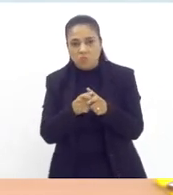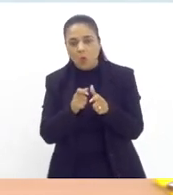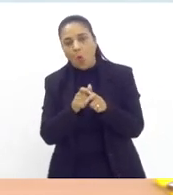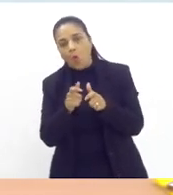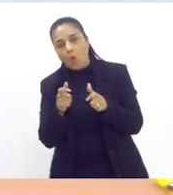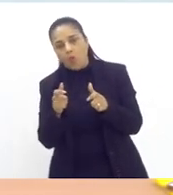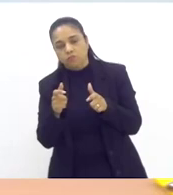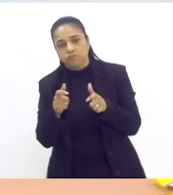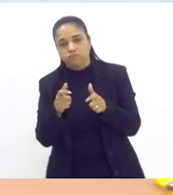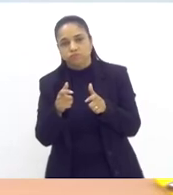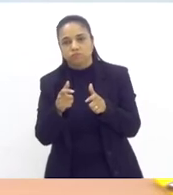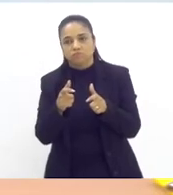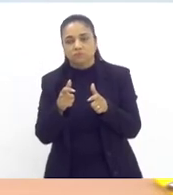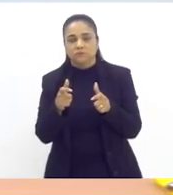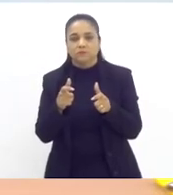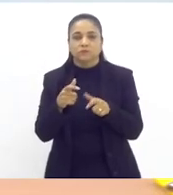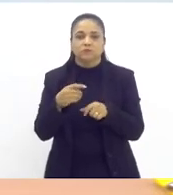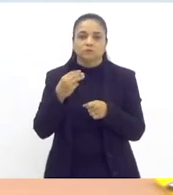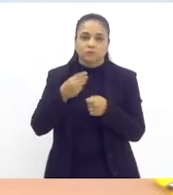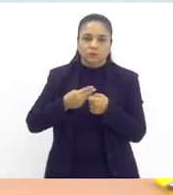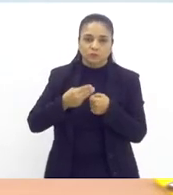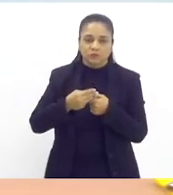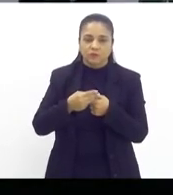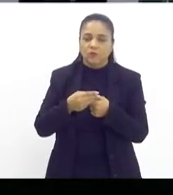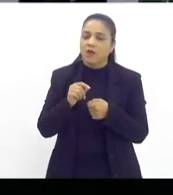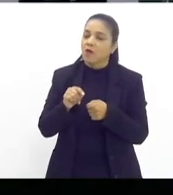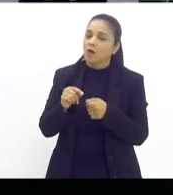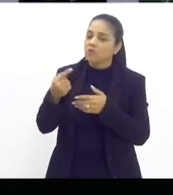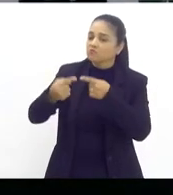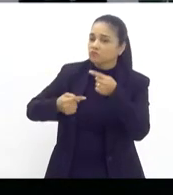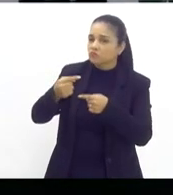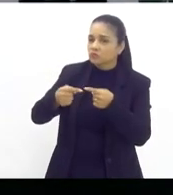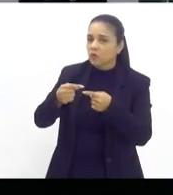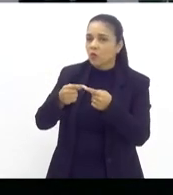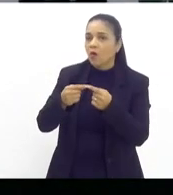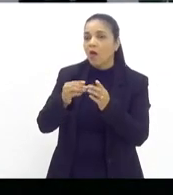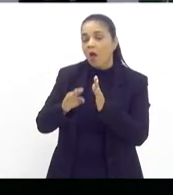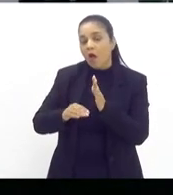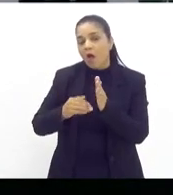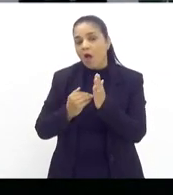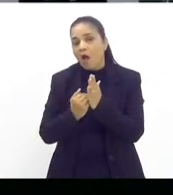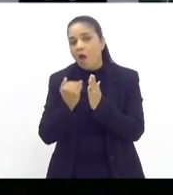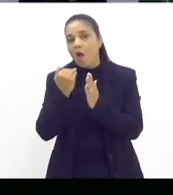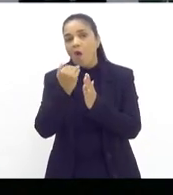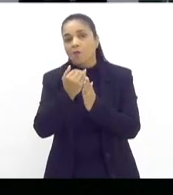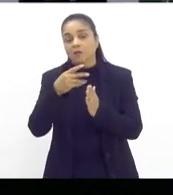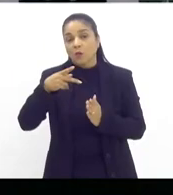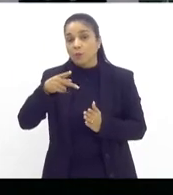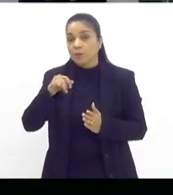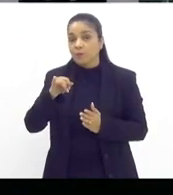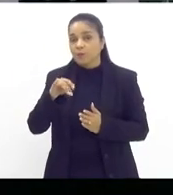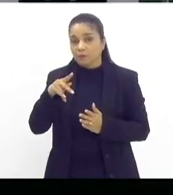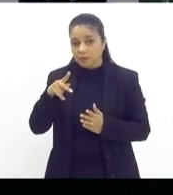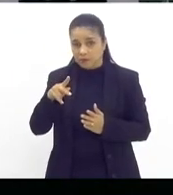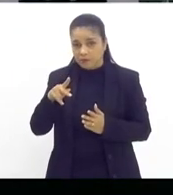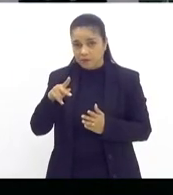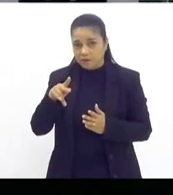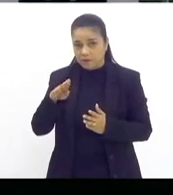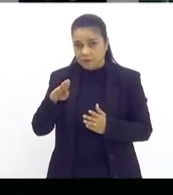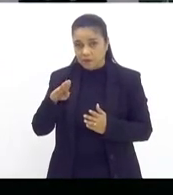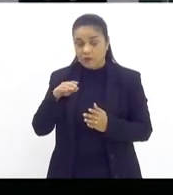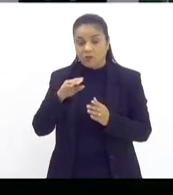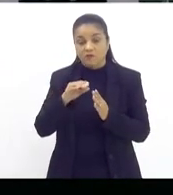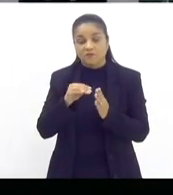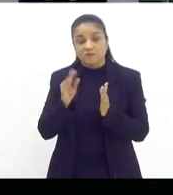questão... Sem contar essa discussão de quanto vai aumentar o PIB fruto dessa reforma. Sem contar de quanto vai aumentar o PIB. Quando você coloca o aumento do